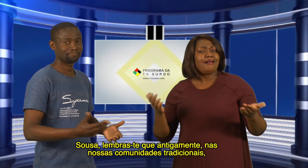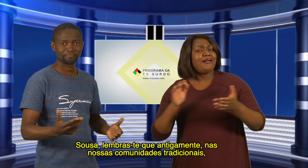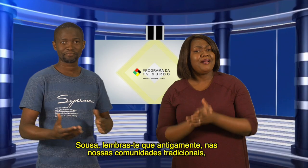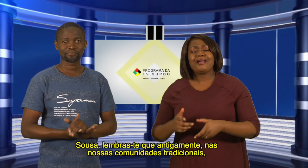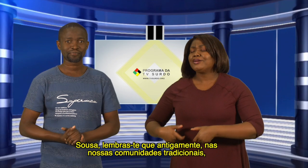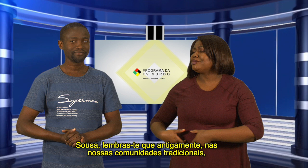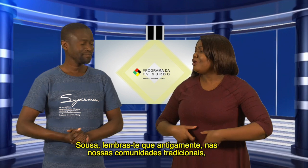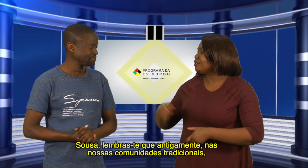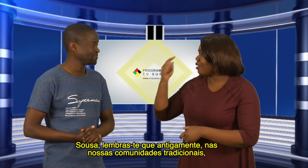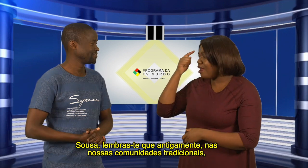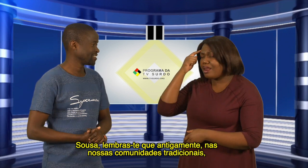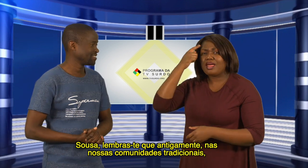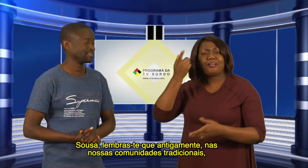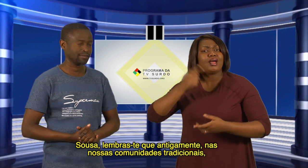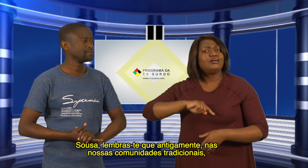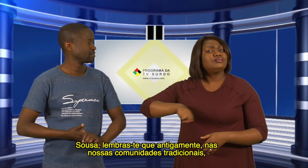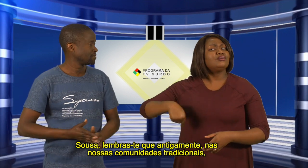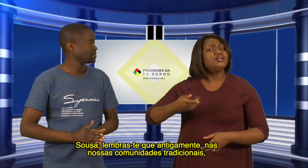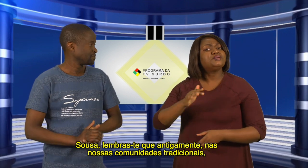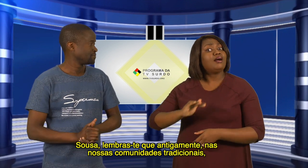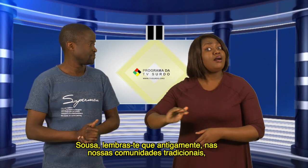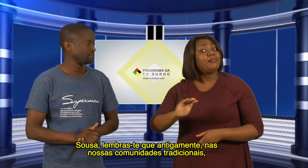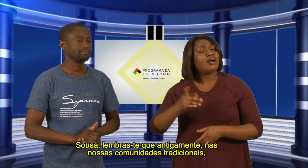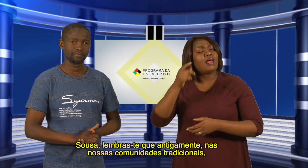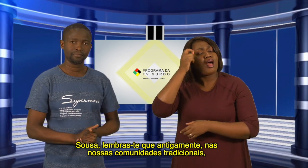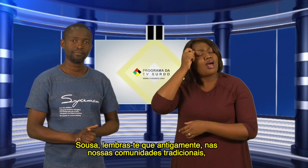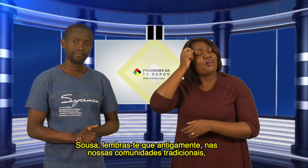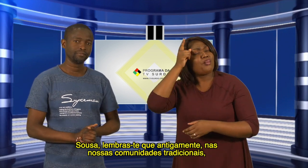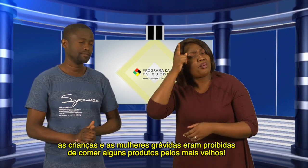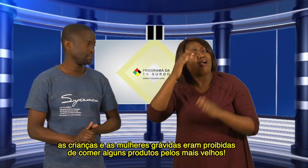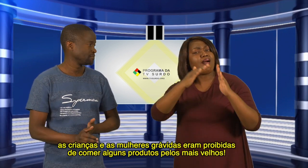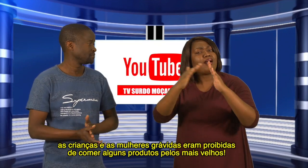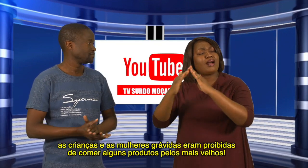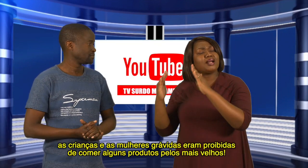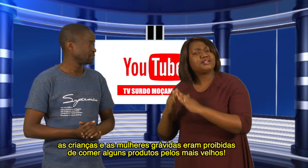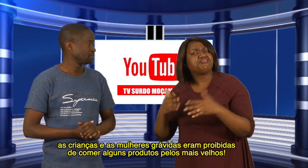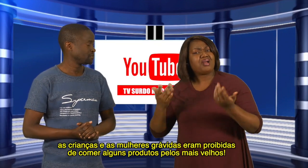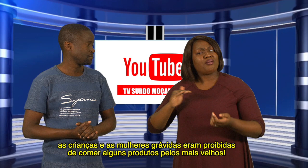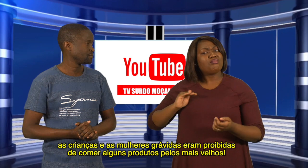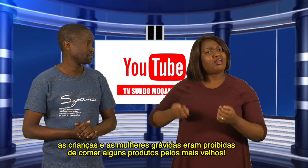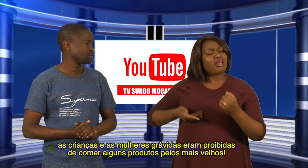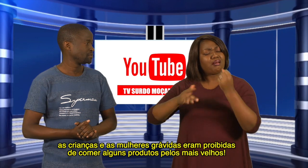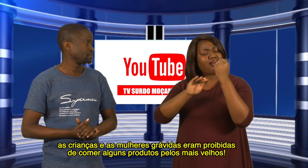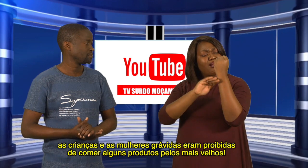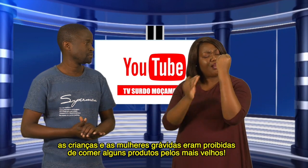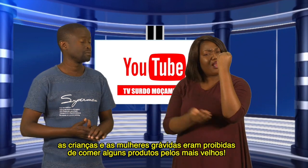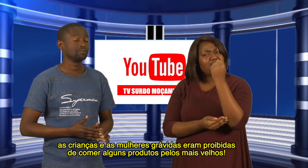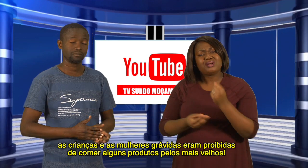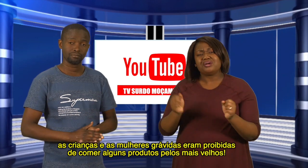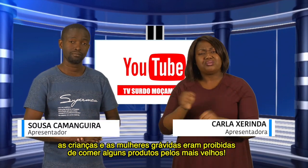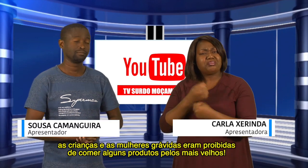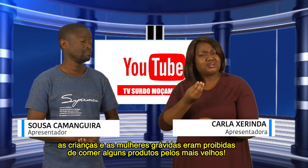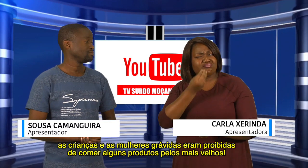Souza, lembras-te que antigamente nas nossas comunidades tradicionais, as crianças e as mulheres grávidas eram